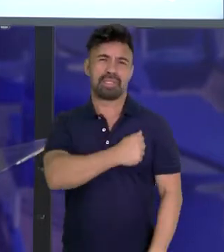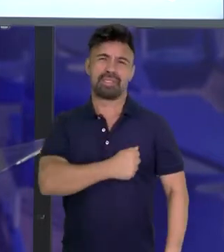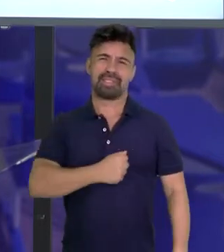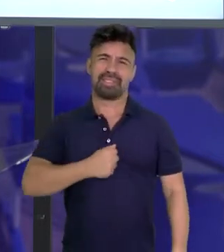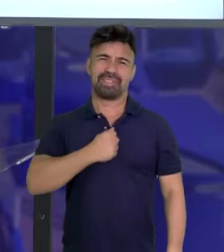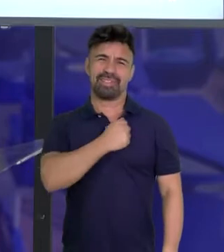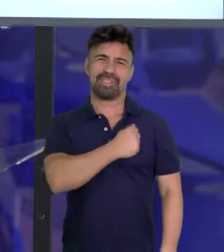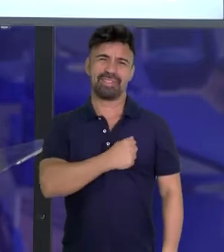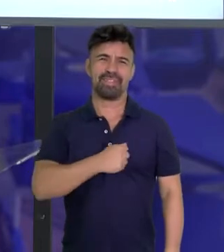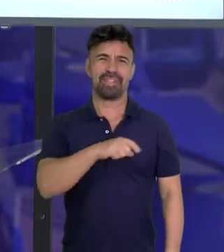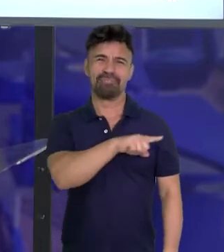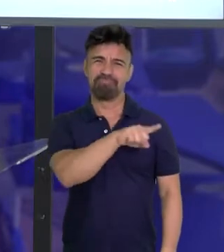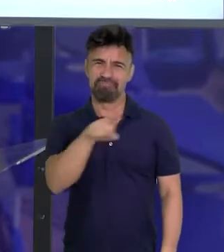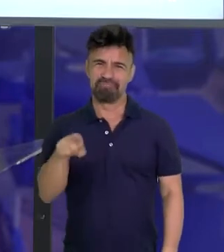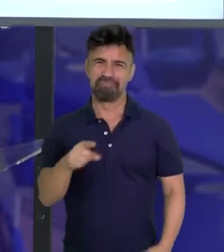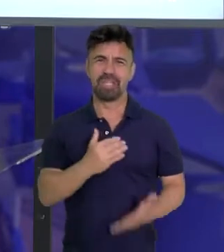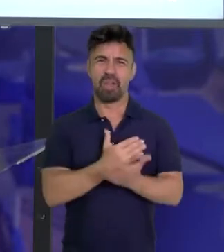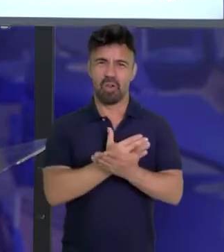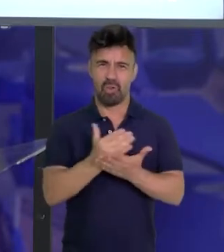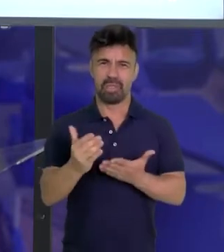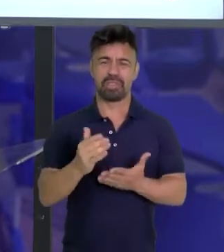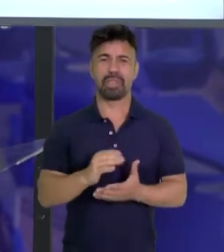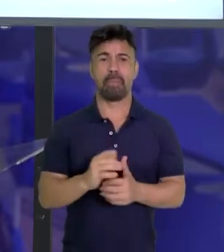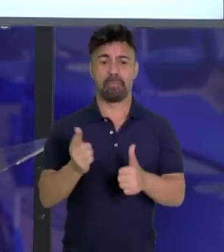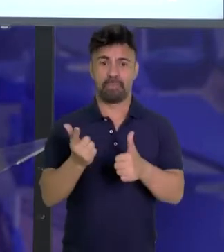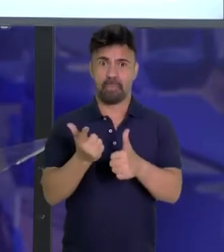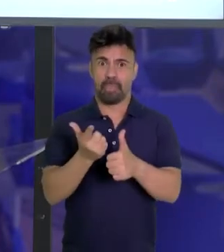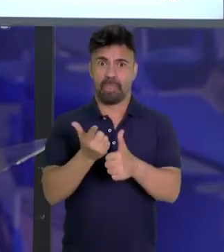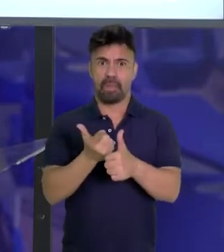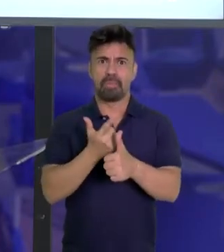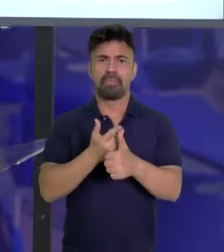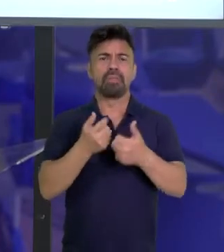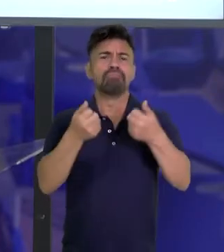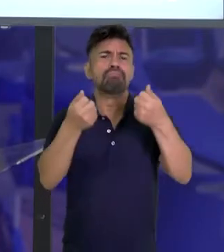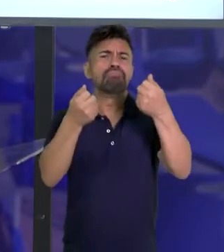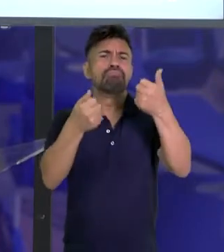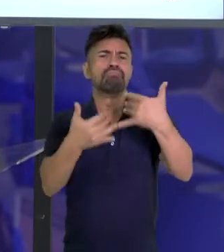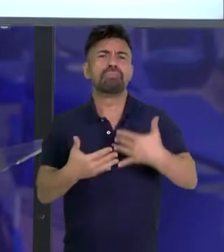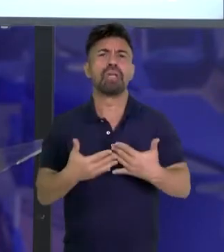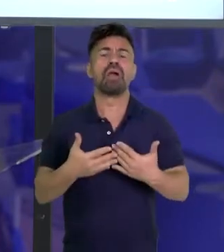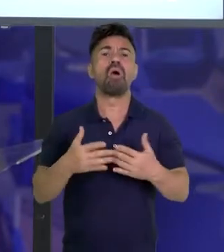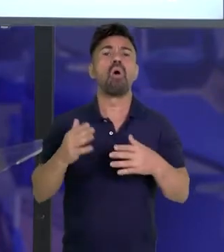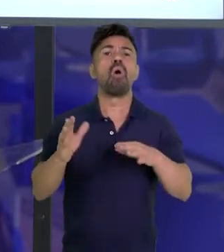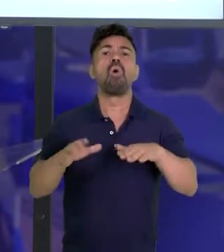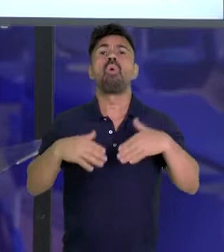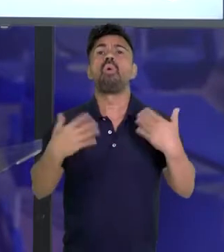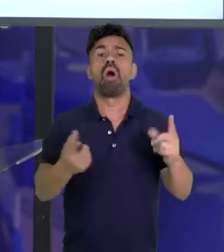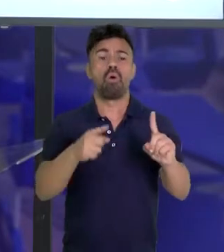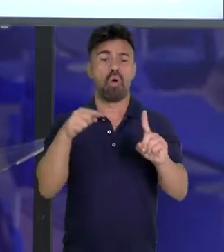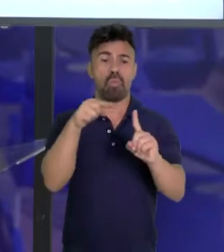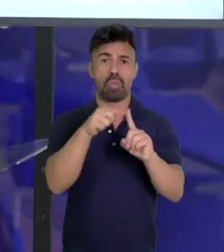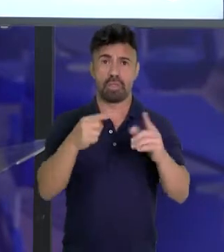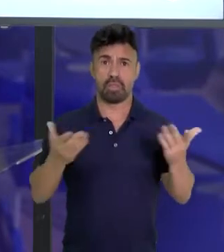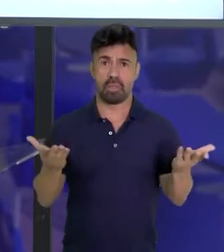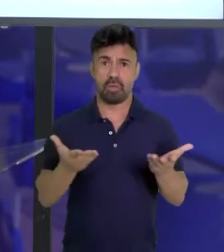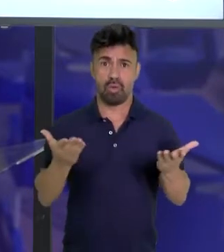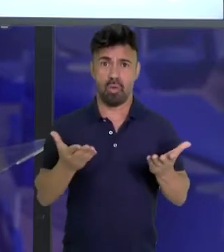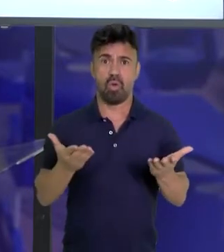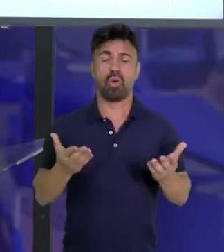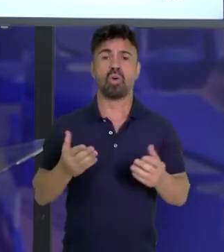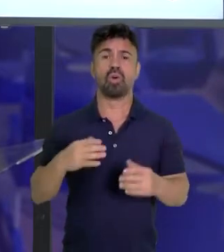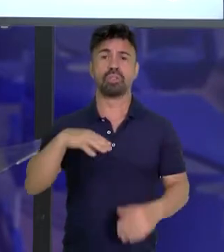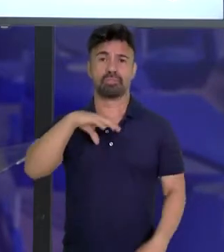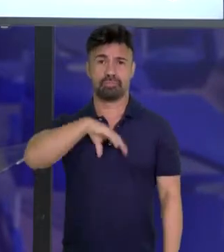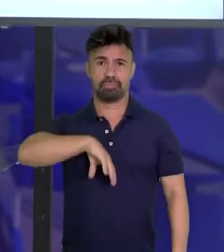todos vocês. Vamos começar a nossa aula? Primeiro eu vou contar para vocês qual é o objetivo de hoje. Hoje é a nossa aula de